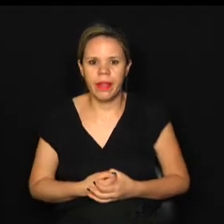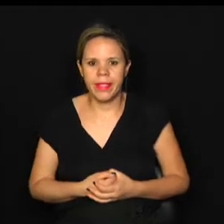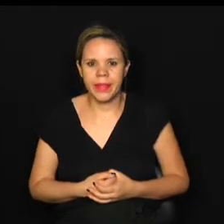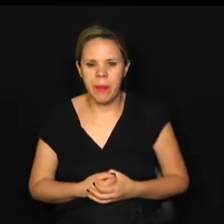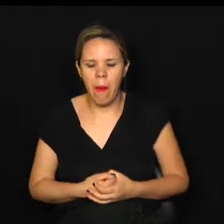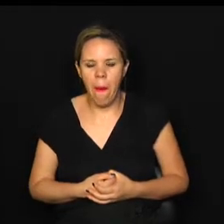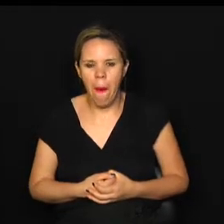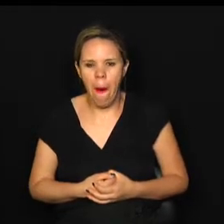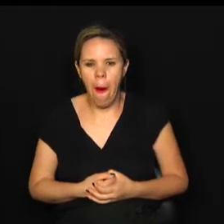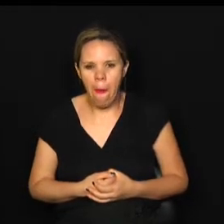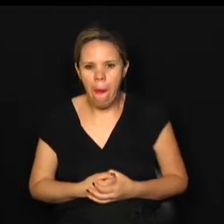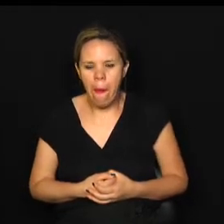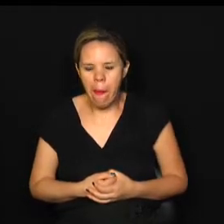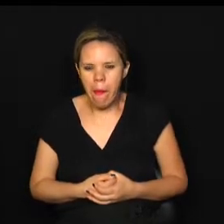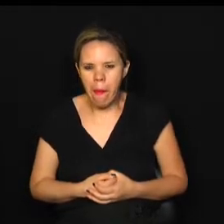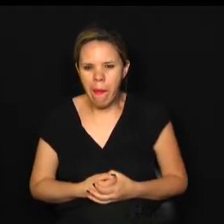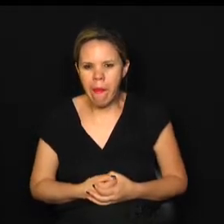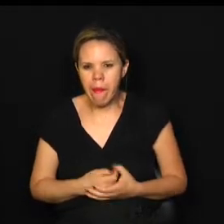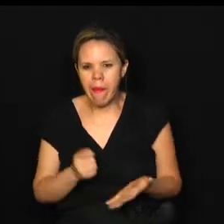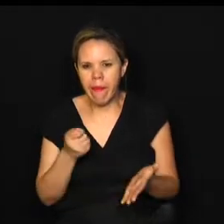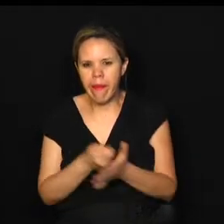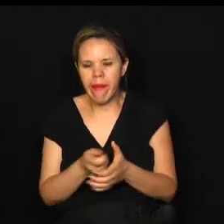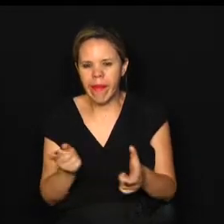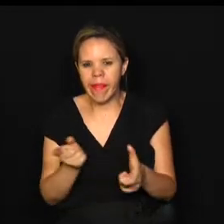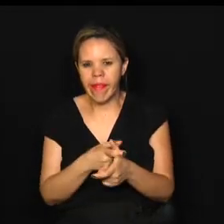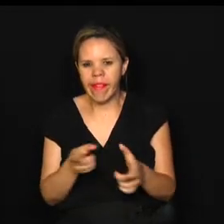empenhadas, despesa liquidada até aqui,